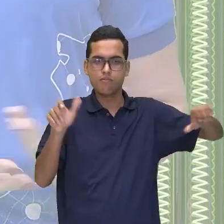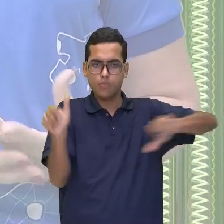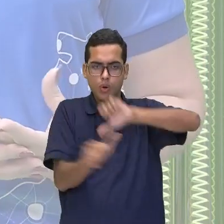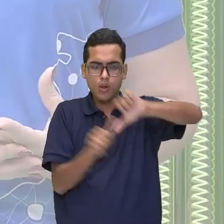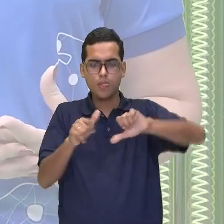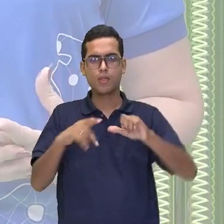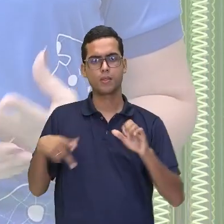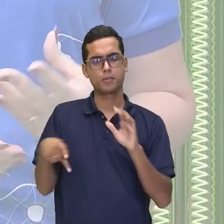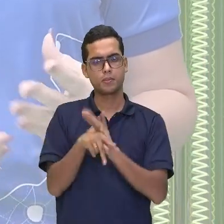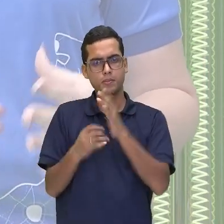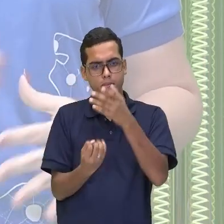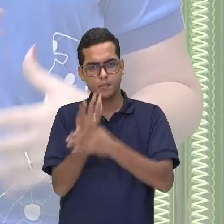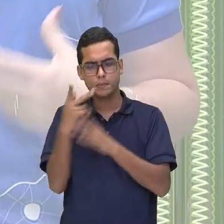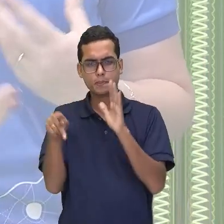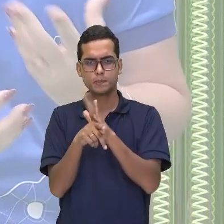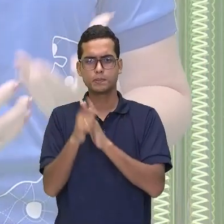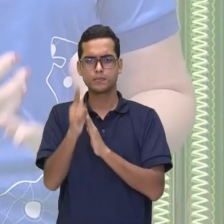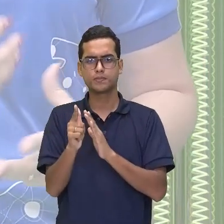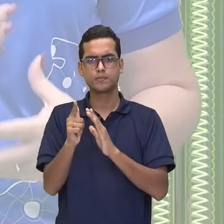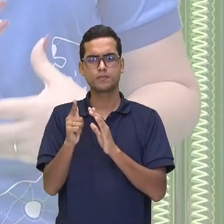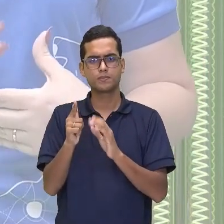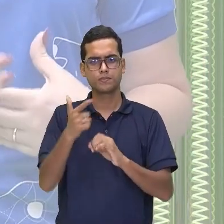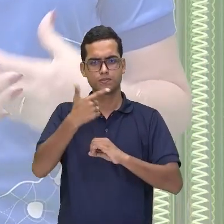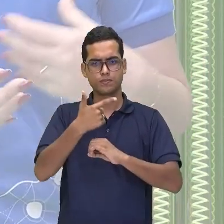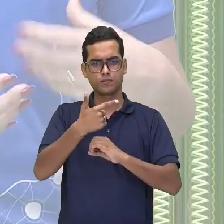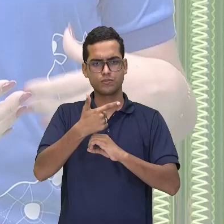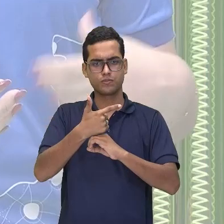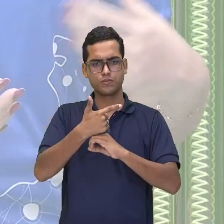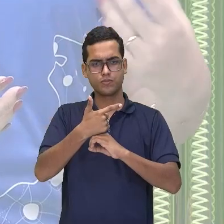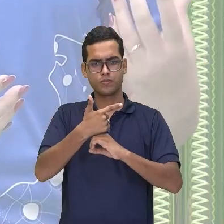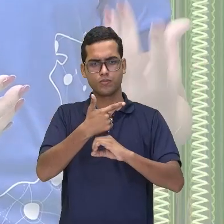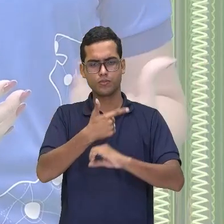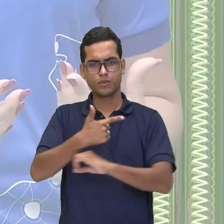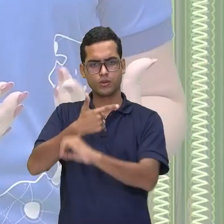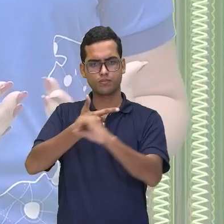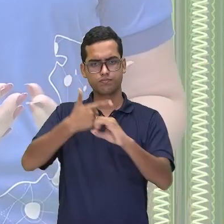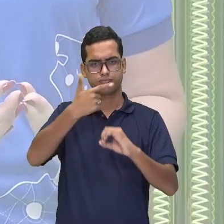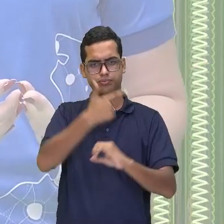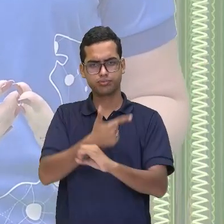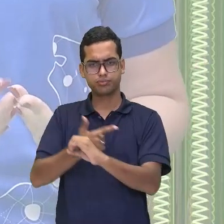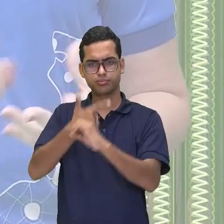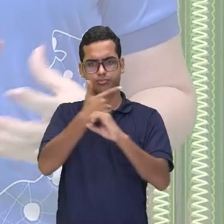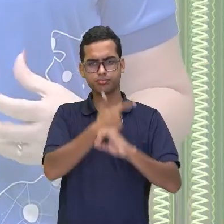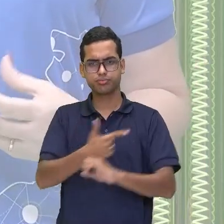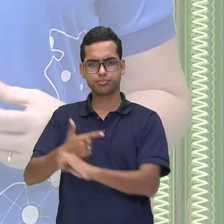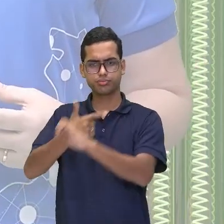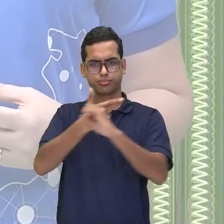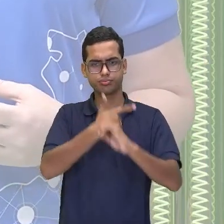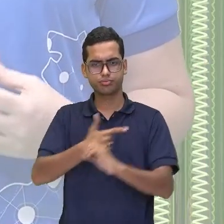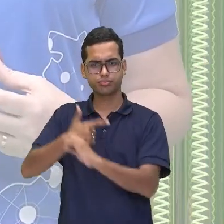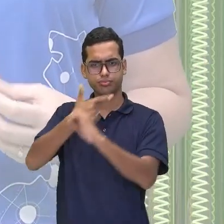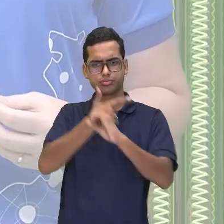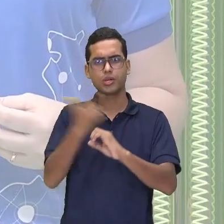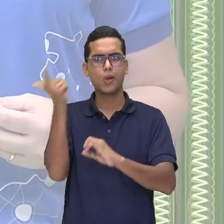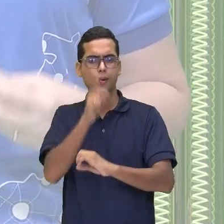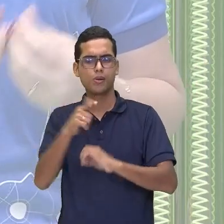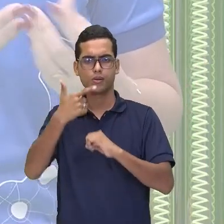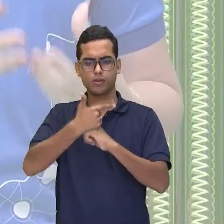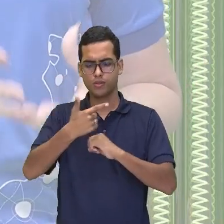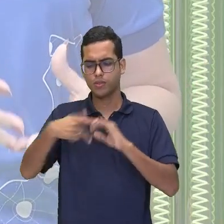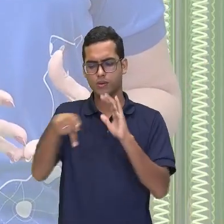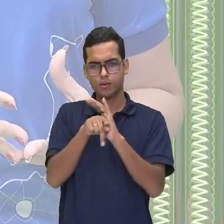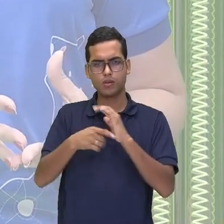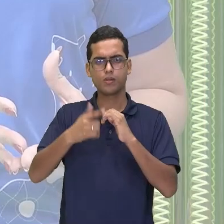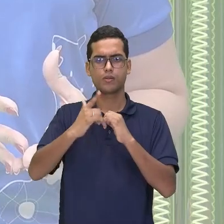que fazia anteriormente, né, ou de deixar esse carro também mais potente, tá certo? Então, a gente vai observar aí, né,